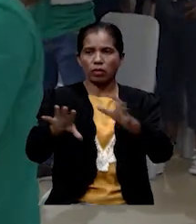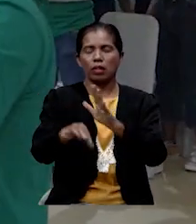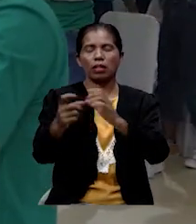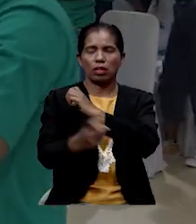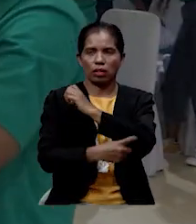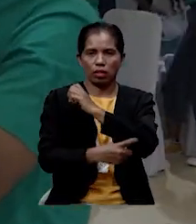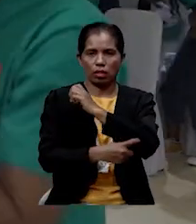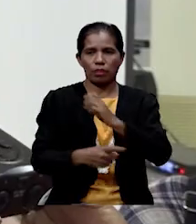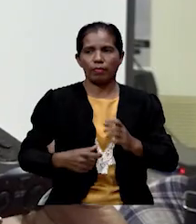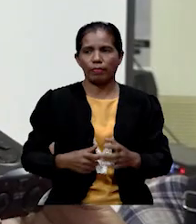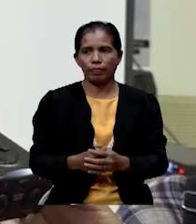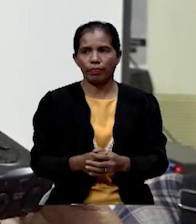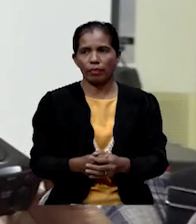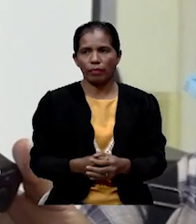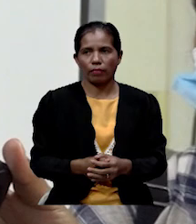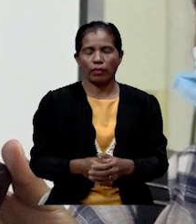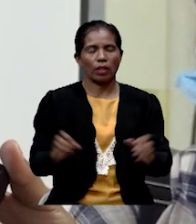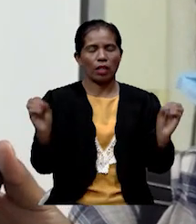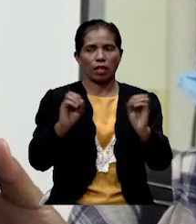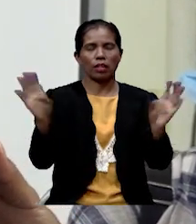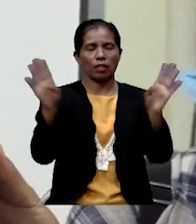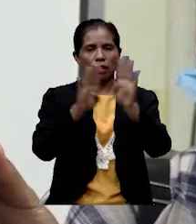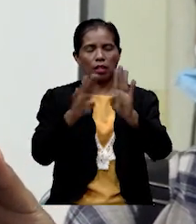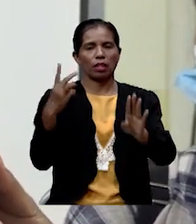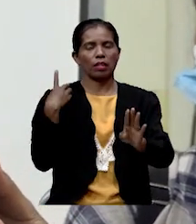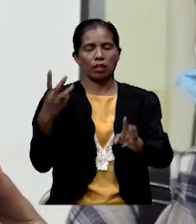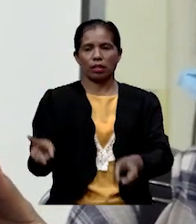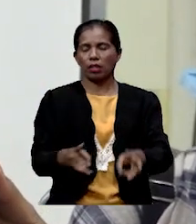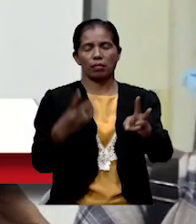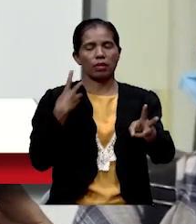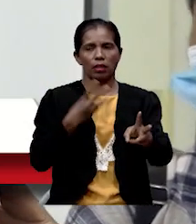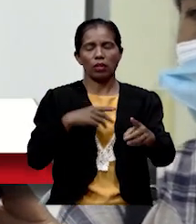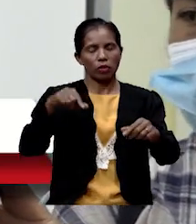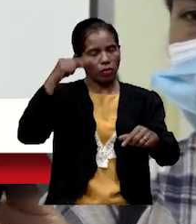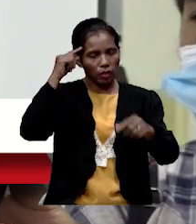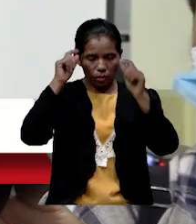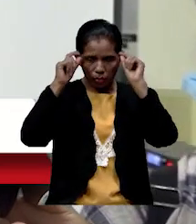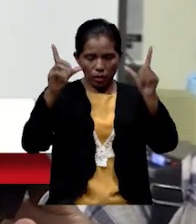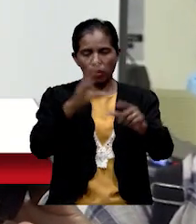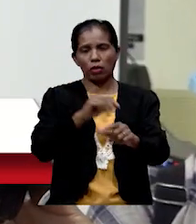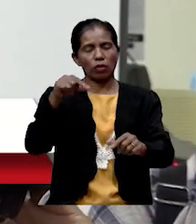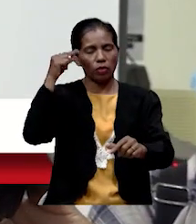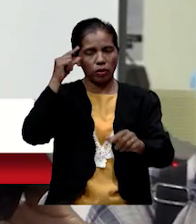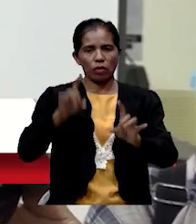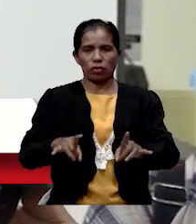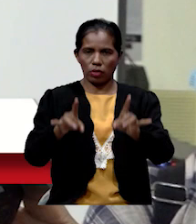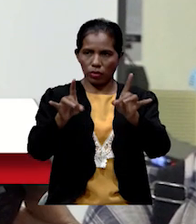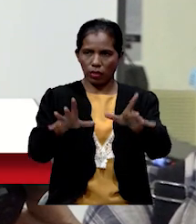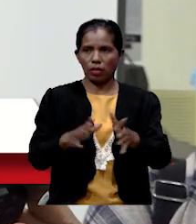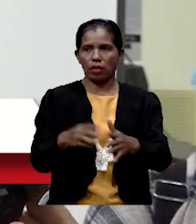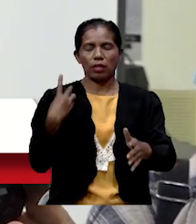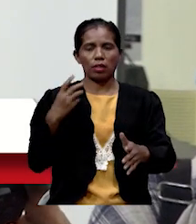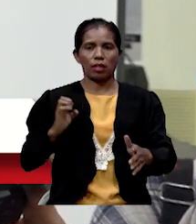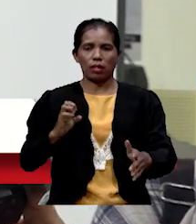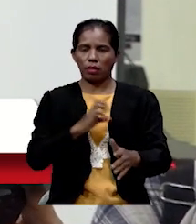sanção. Absconder nela taka dalam ba ita agora da governo Timor Leste a moto governo Australia ita nem labora tasi team sere na ba ita nem embaixador na